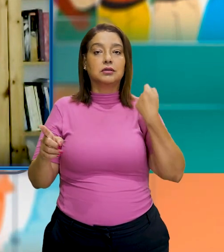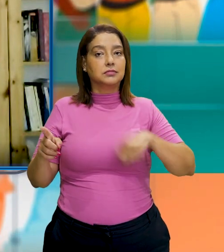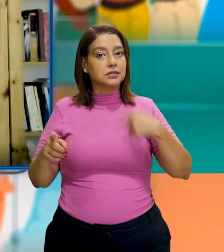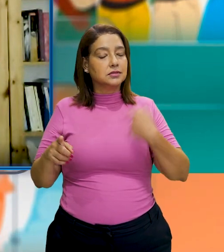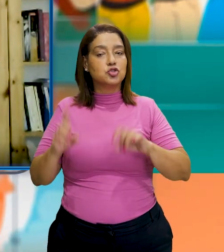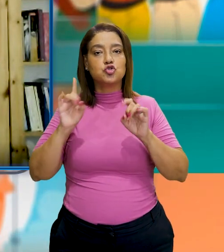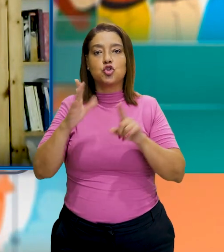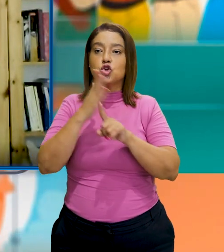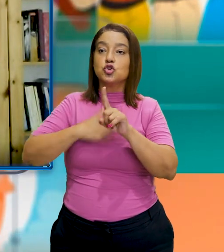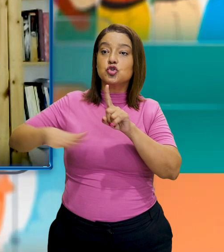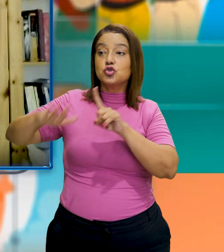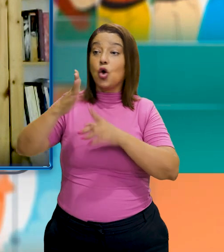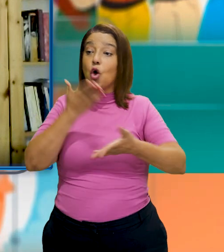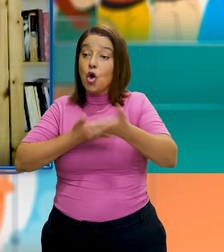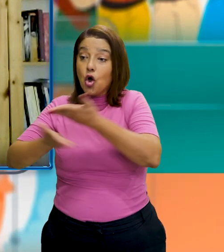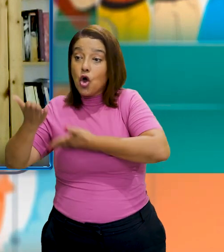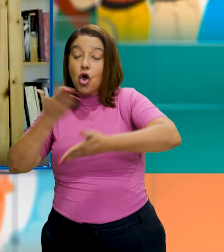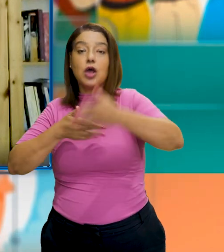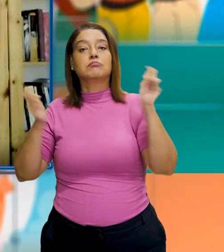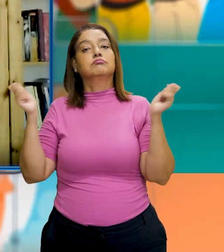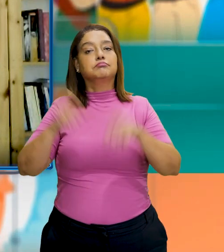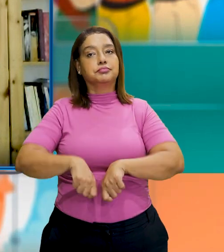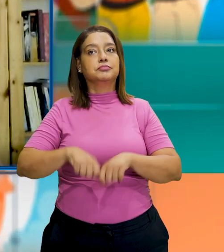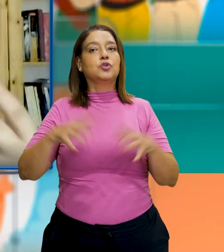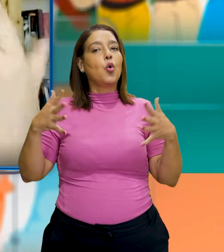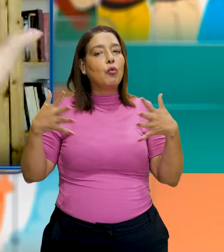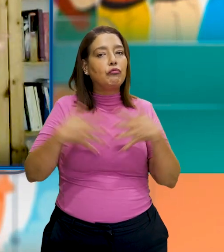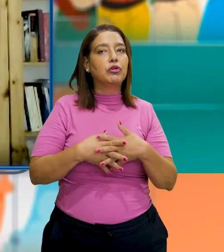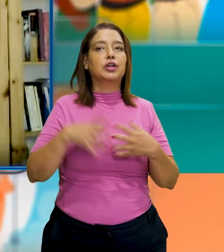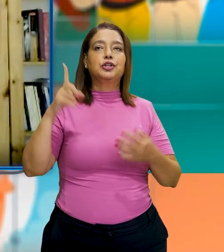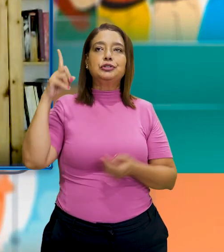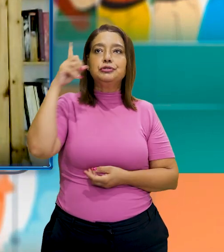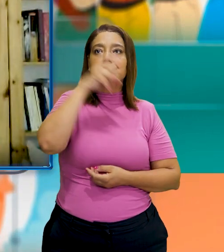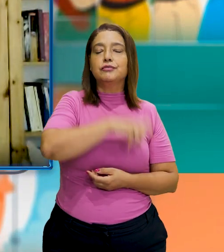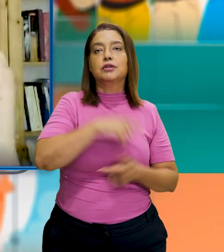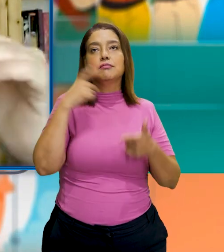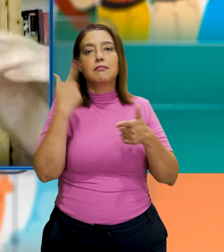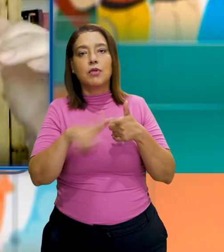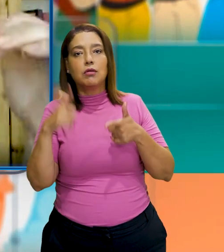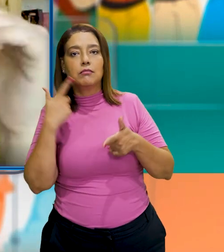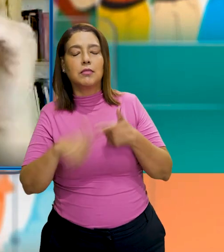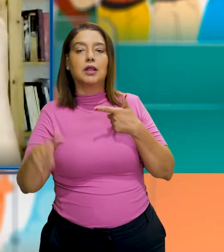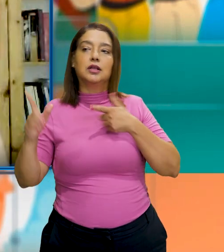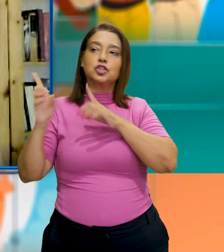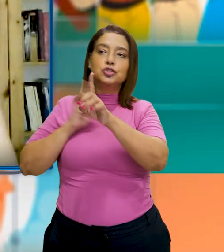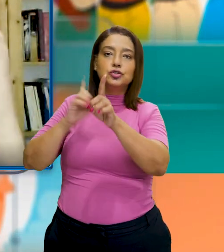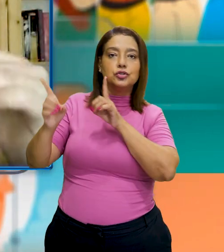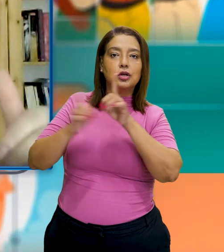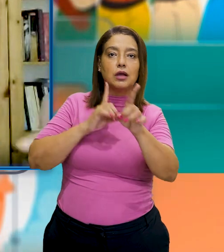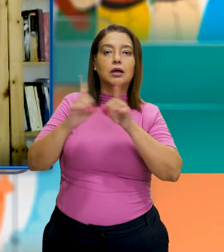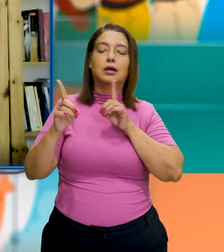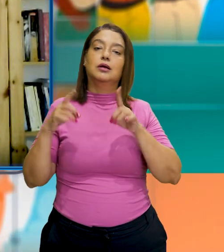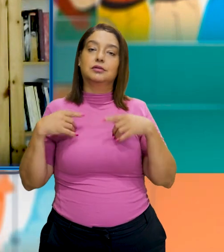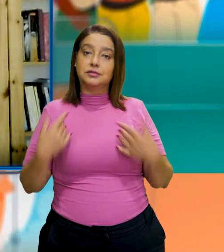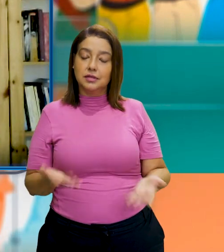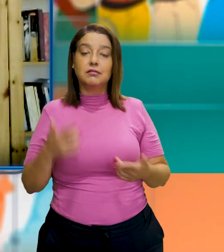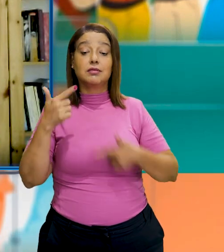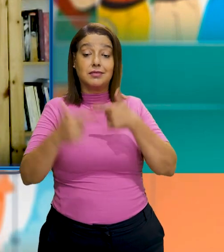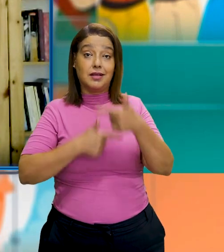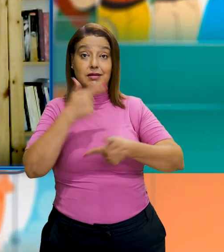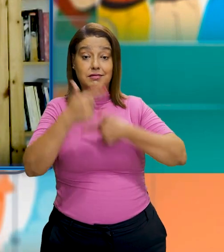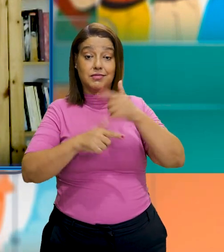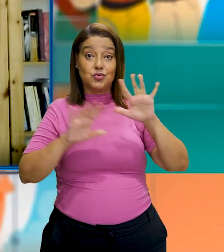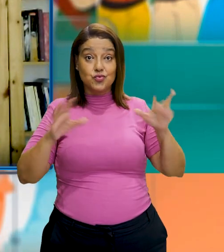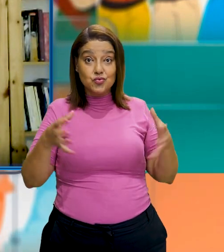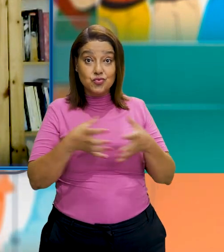desenvolver no social. É no conflito, é no atrito, é nesse diálogo. Então, o